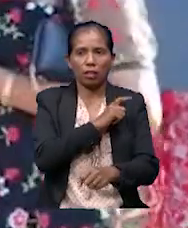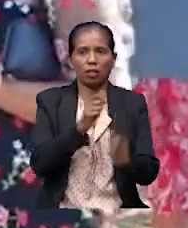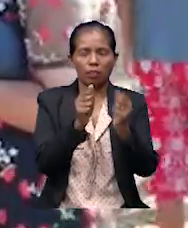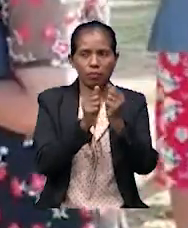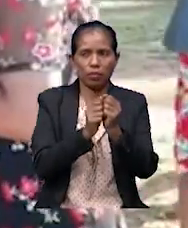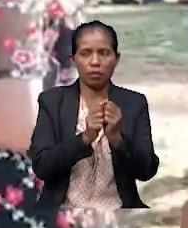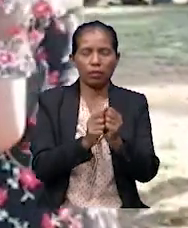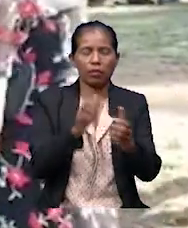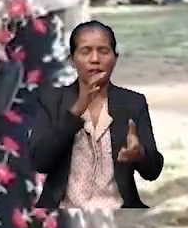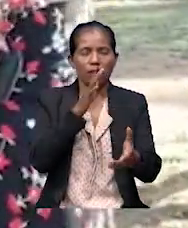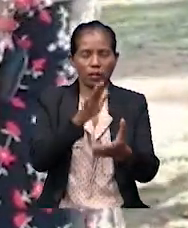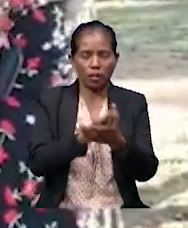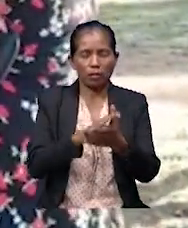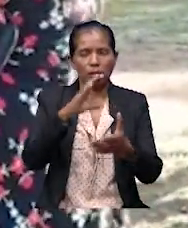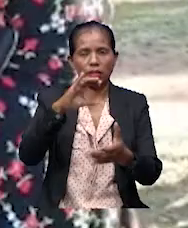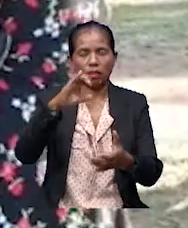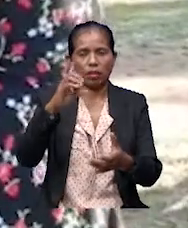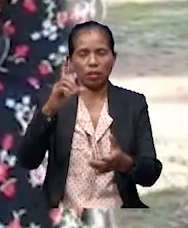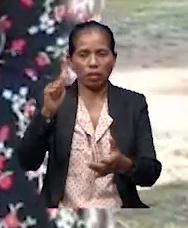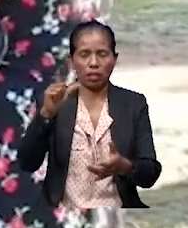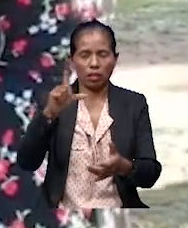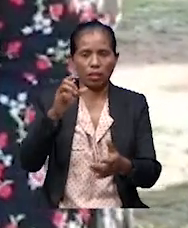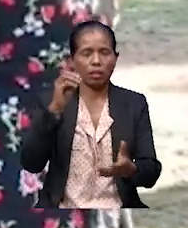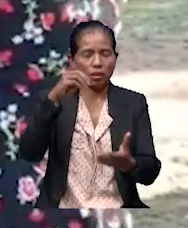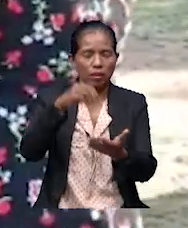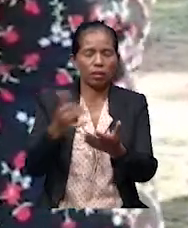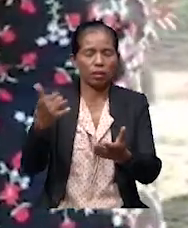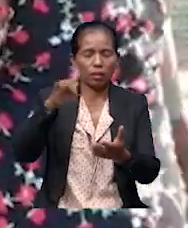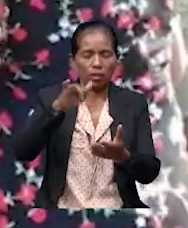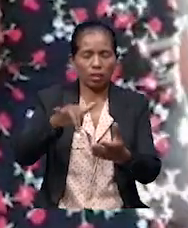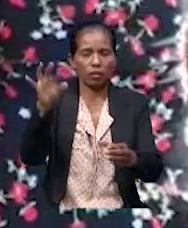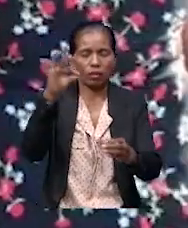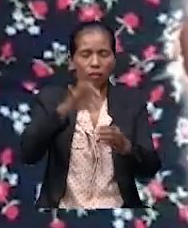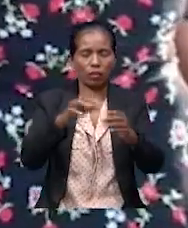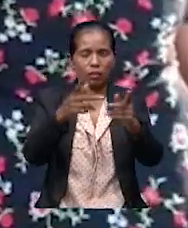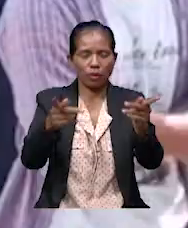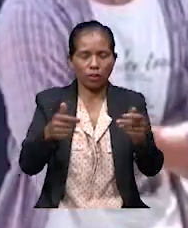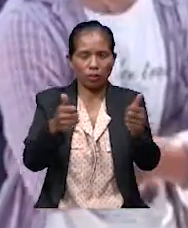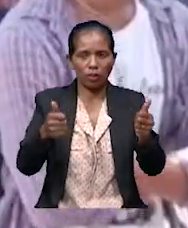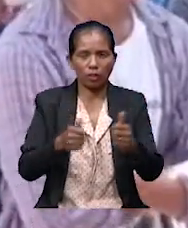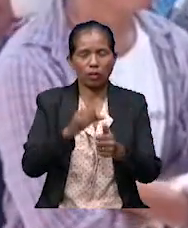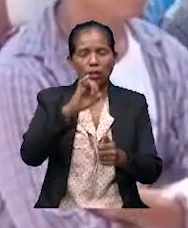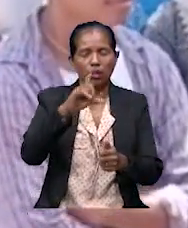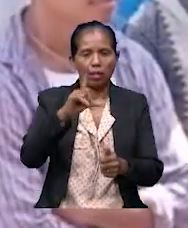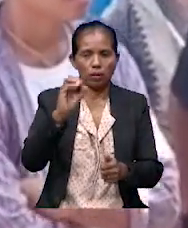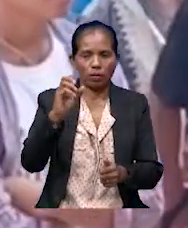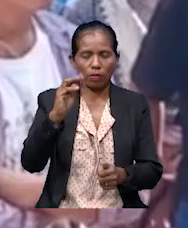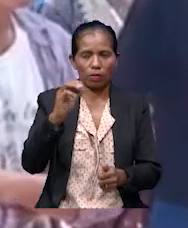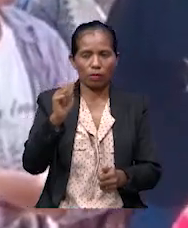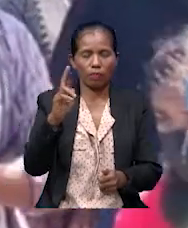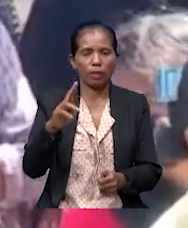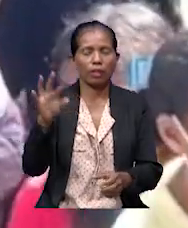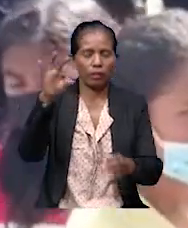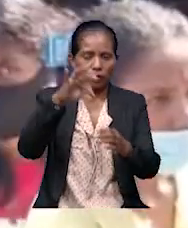sin esposa Sidale Mesquita exerce sirne voto ia suku kain liu posto administrativo Iliomar município Loteng. Hafu in